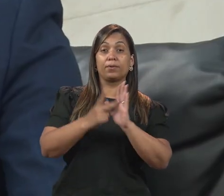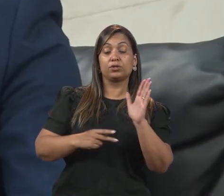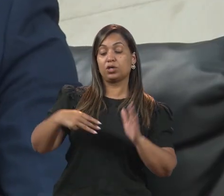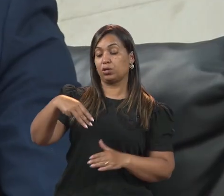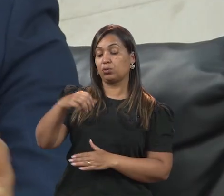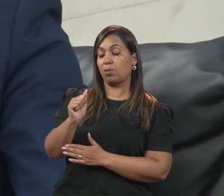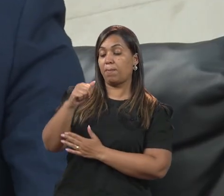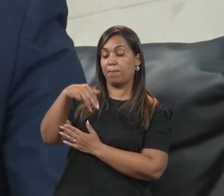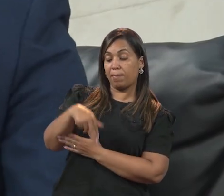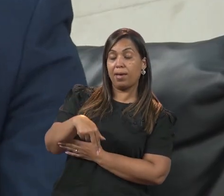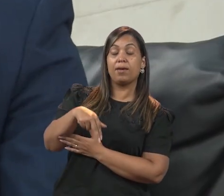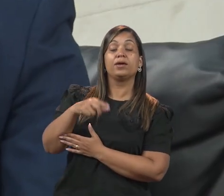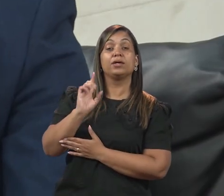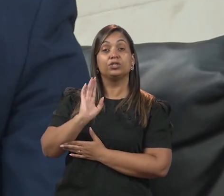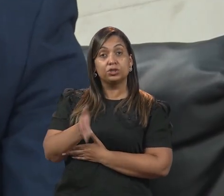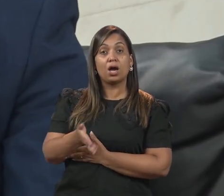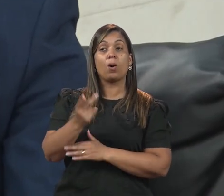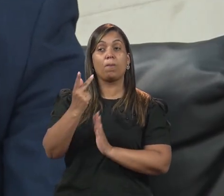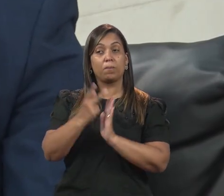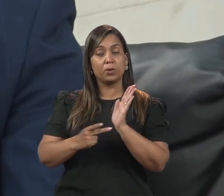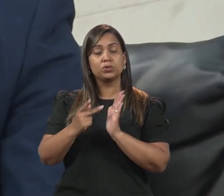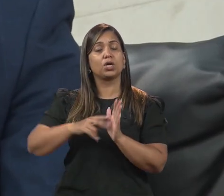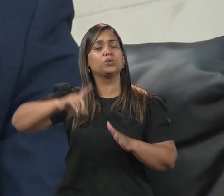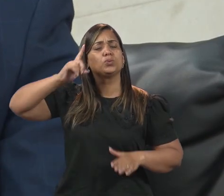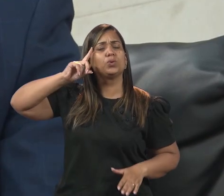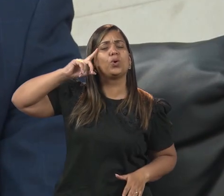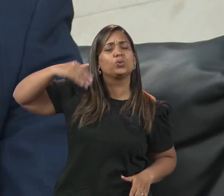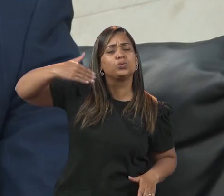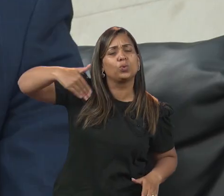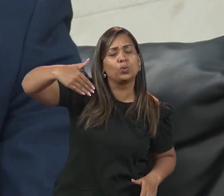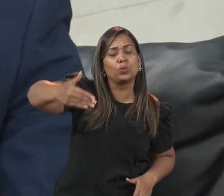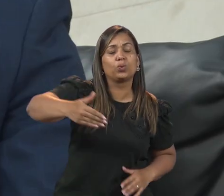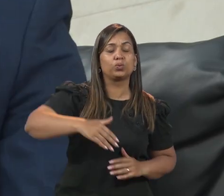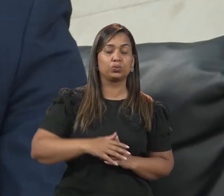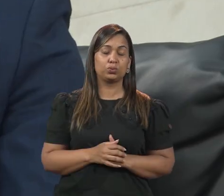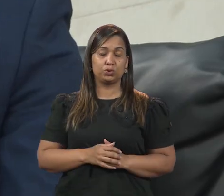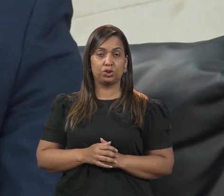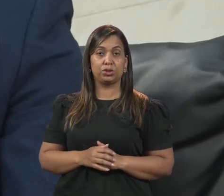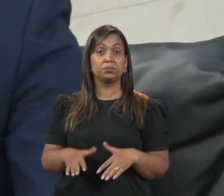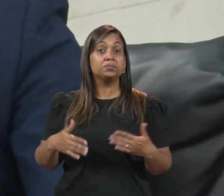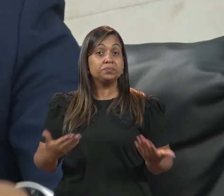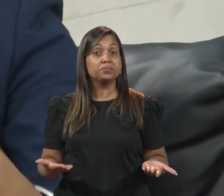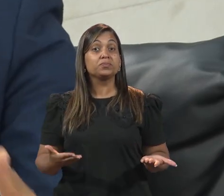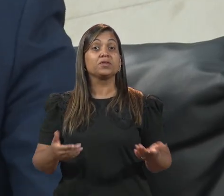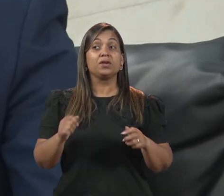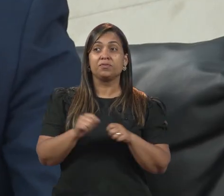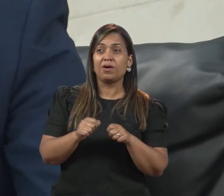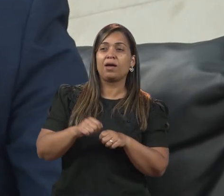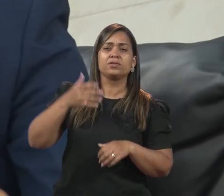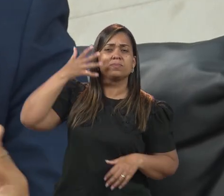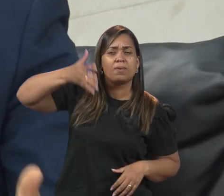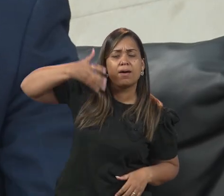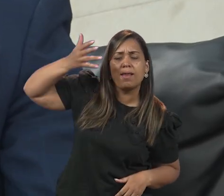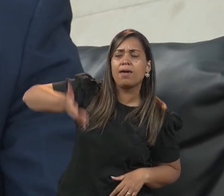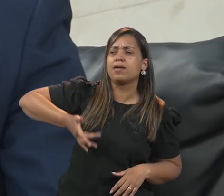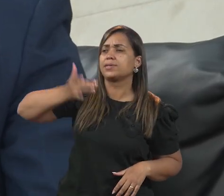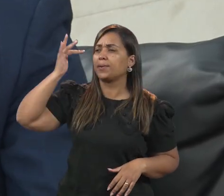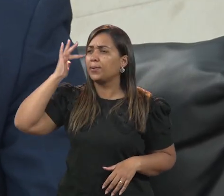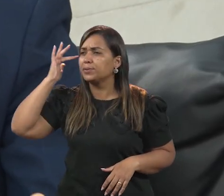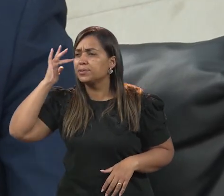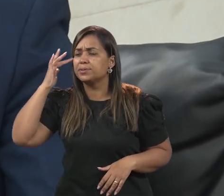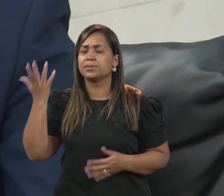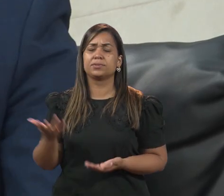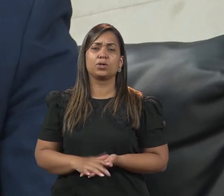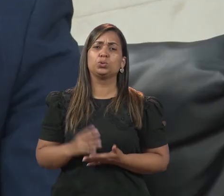MEM, que já é o projeto que lida diariamente com essa causa e que realizam palestras, conscientização já